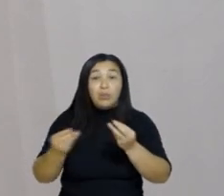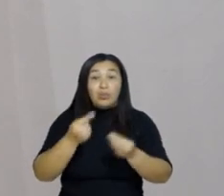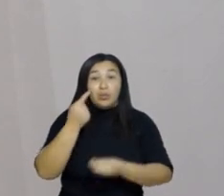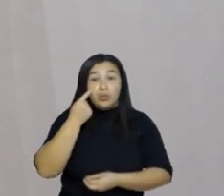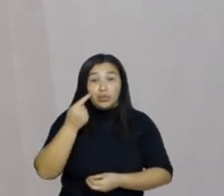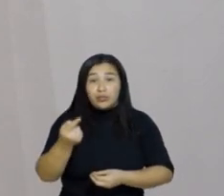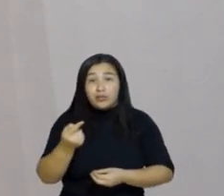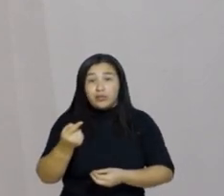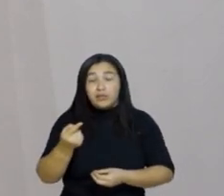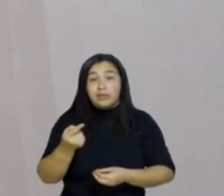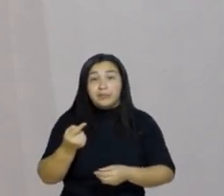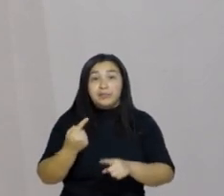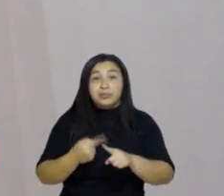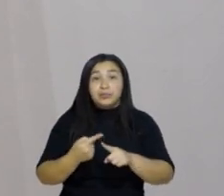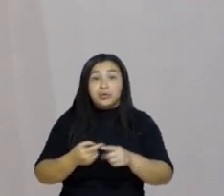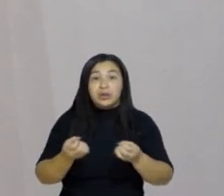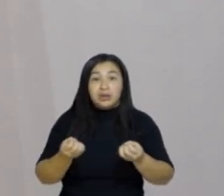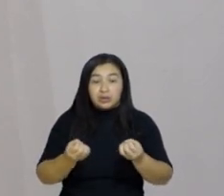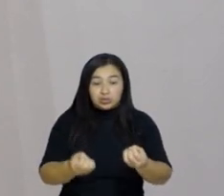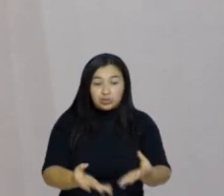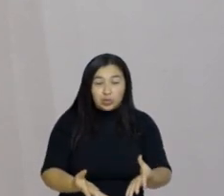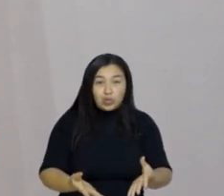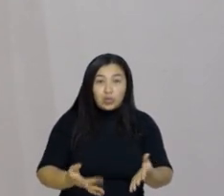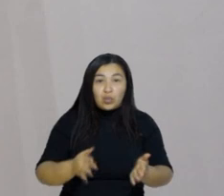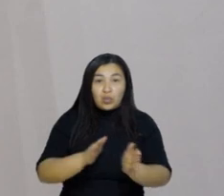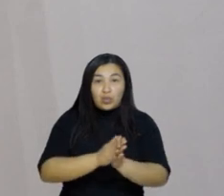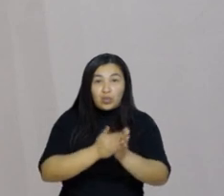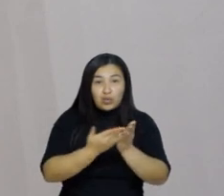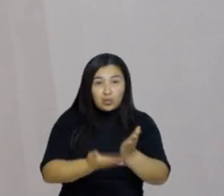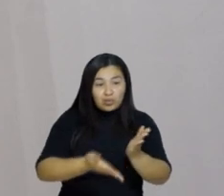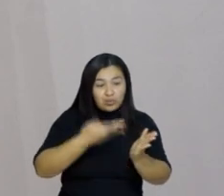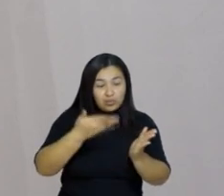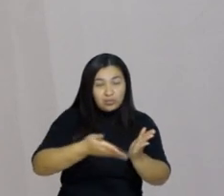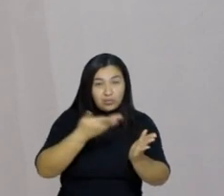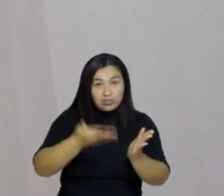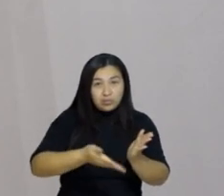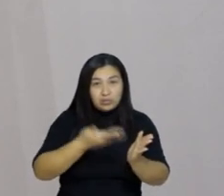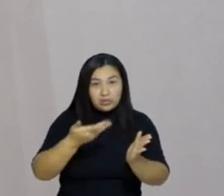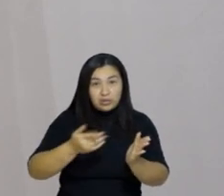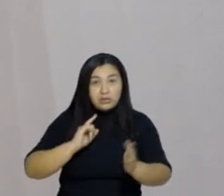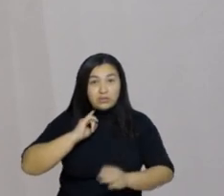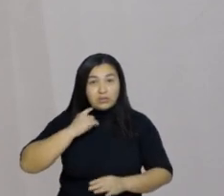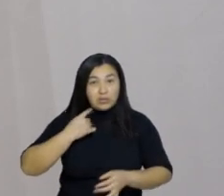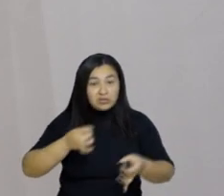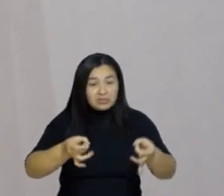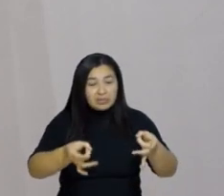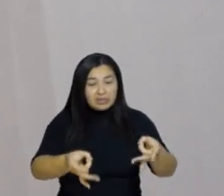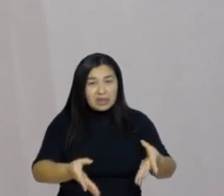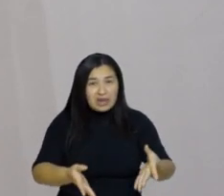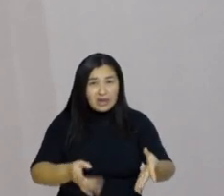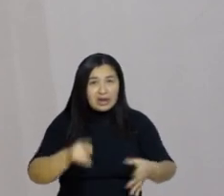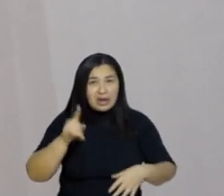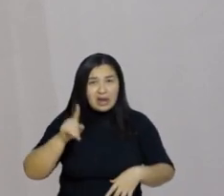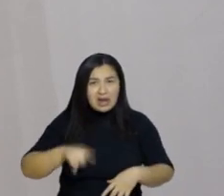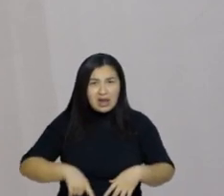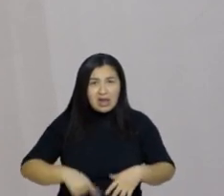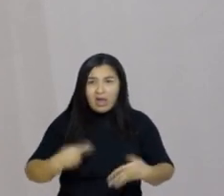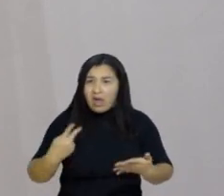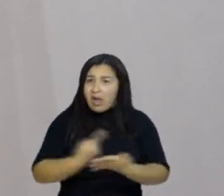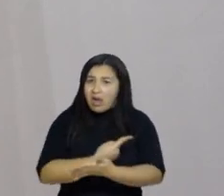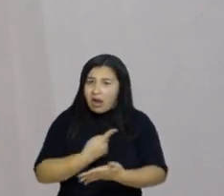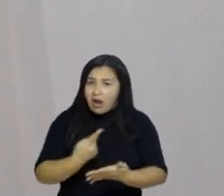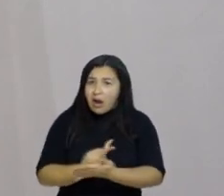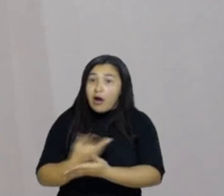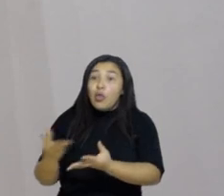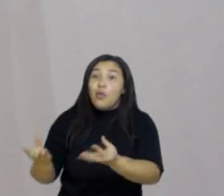ter jogado um livro no lixo. Na cabeça de alguém, jogar livro no lixo é um ato muito errado, porque